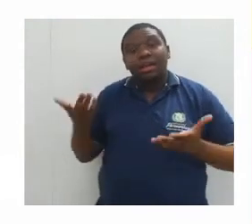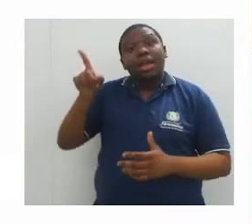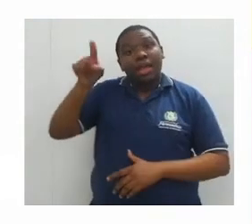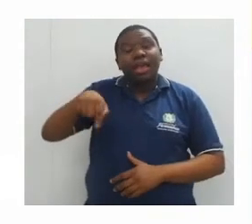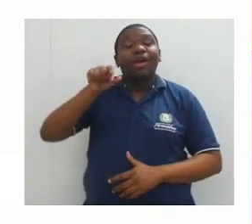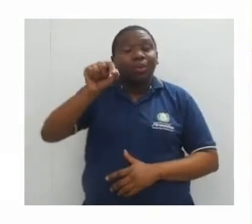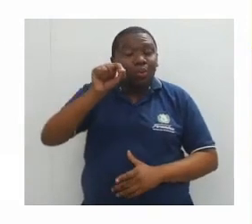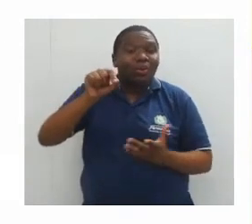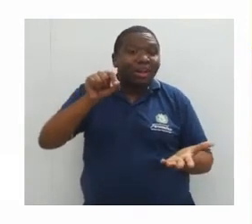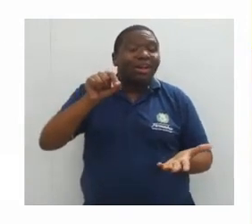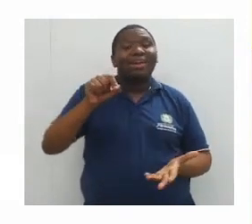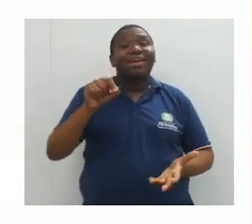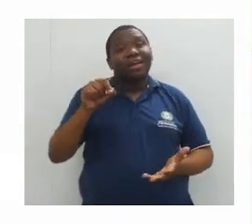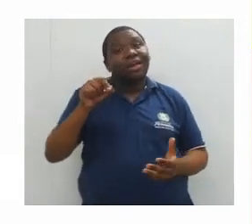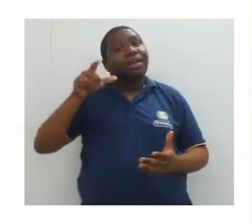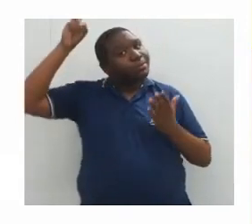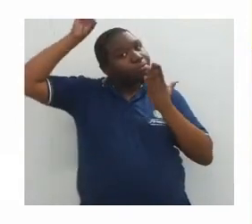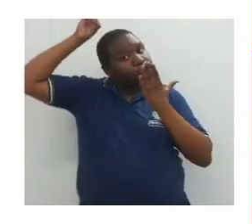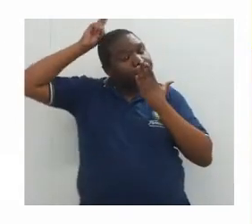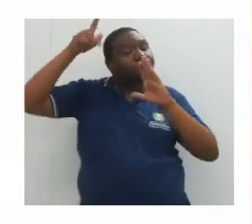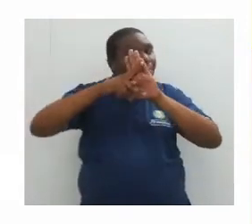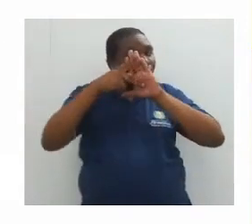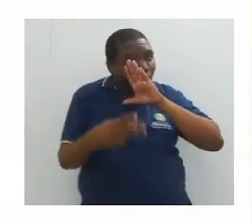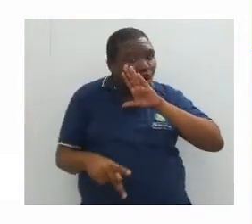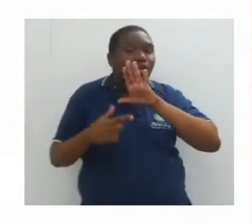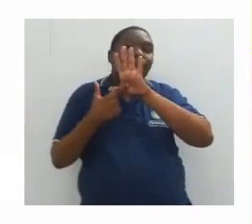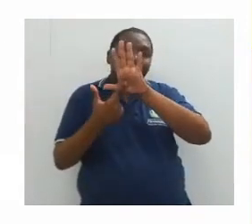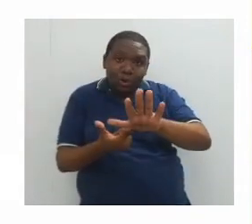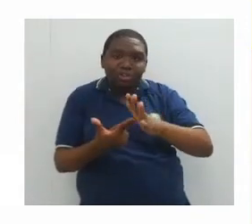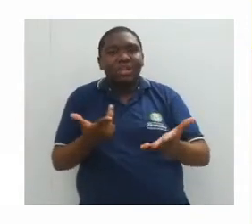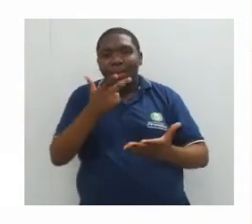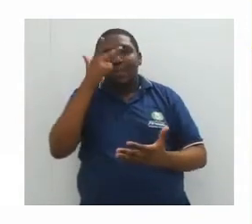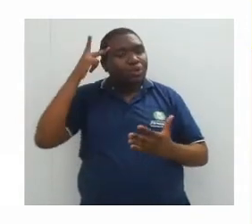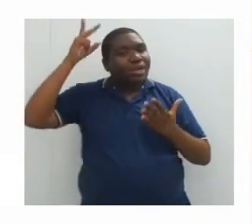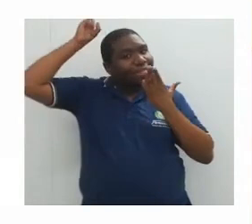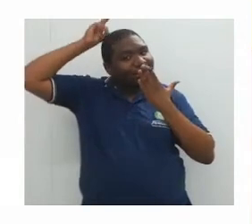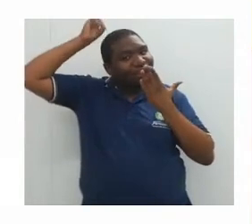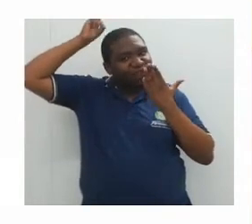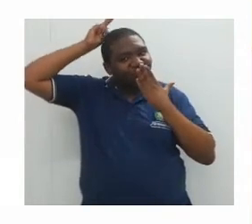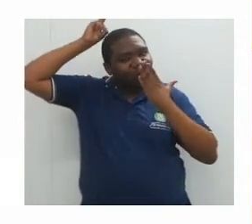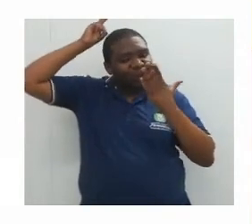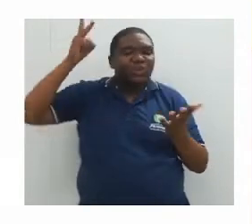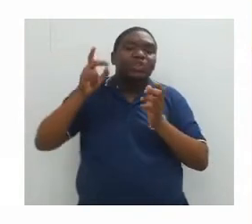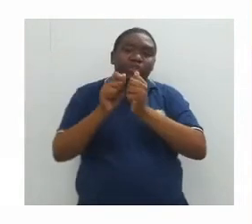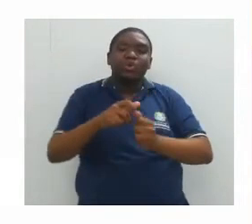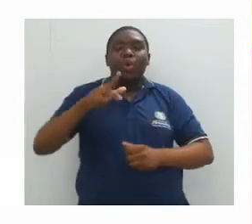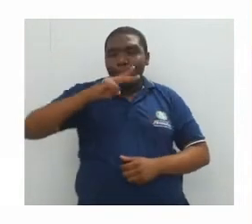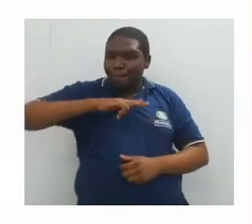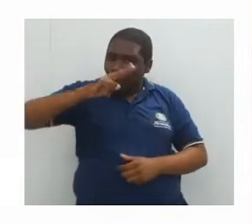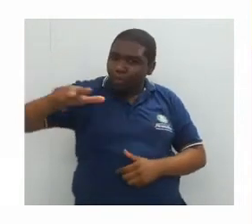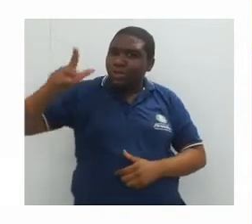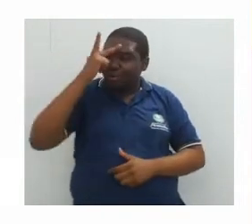foi isso? Que a gente viu, que vai mostrar justamente essa questão dos índios, eles guerreando com os portugueses, com